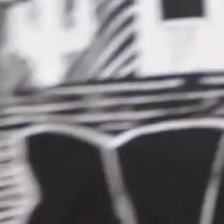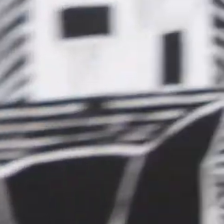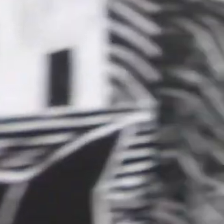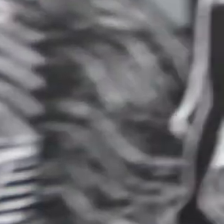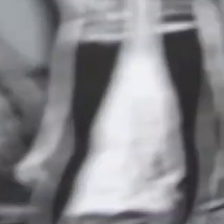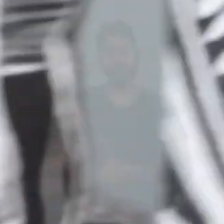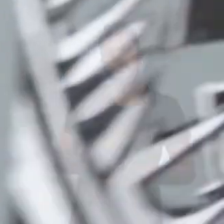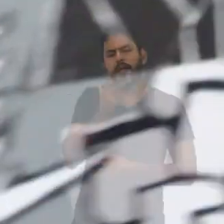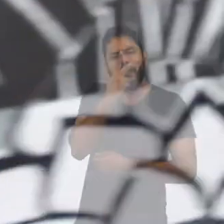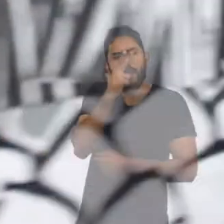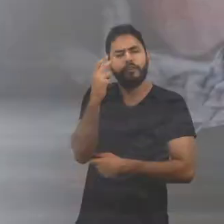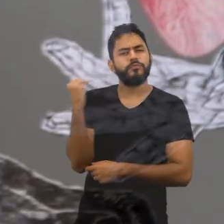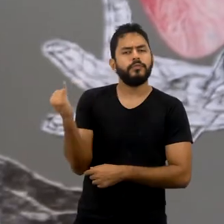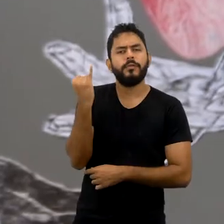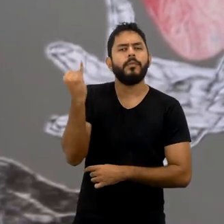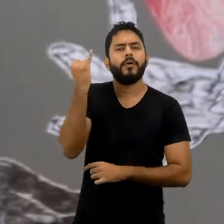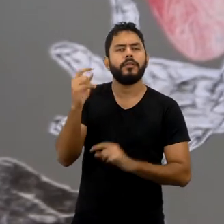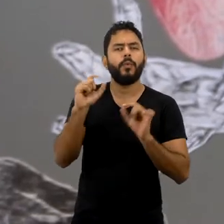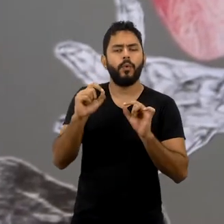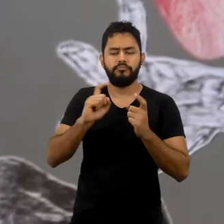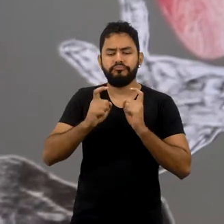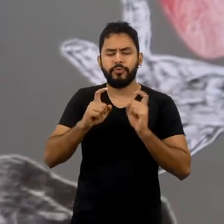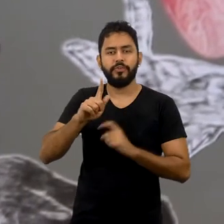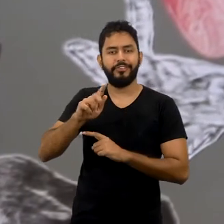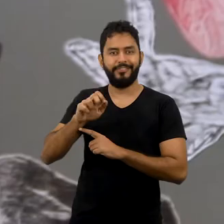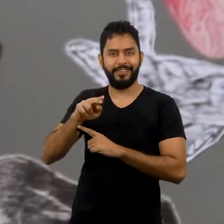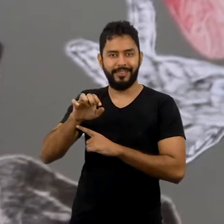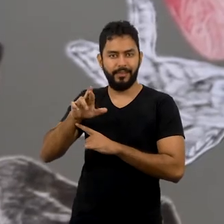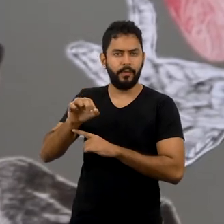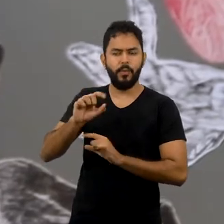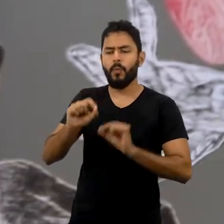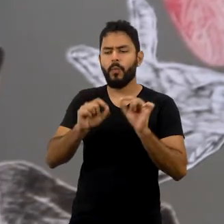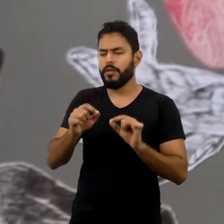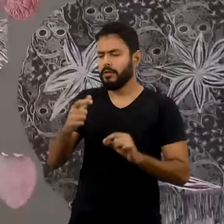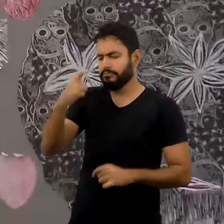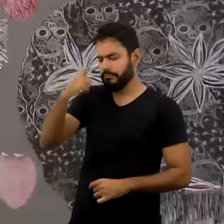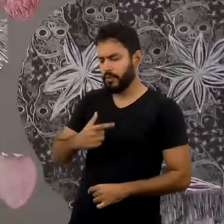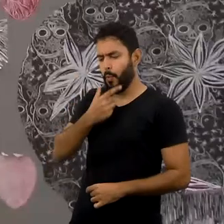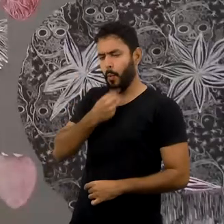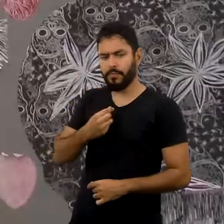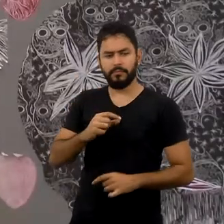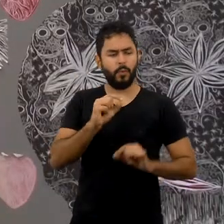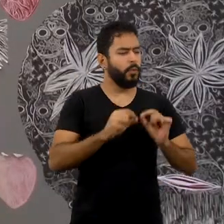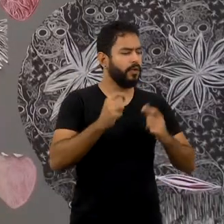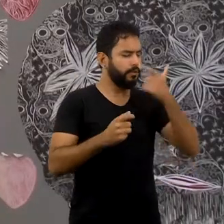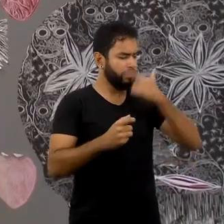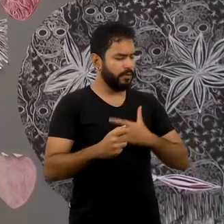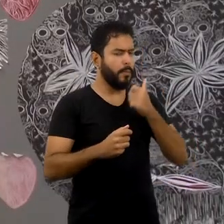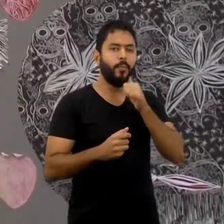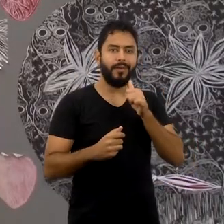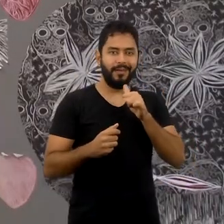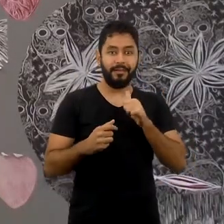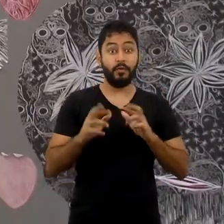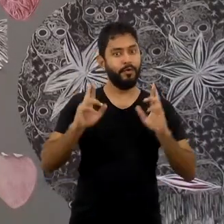Eu acho muito importante, né, que a discussão de gênero, né, do que é ser homem e do que é ser mulher. Desejo um futuro em que essa discussão ela não